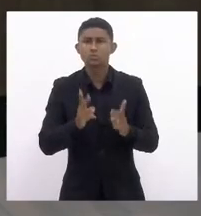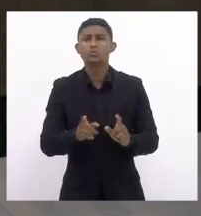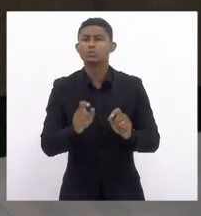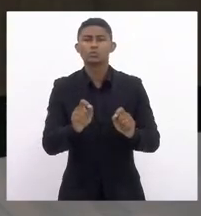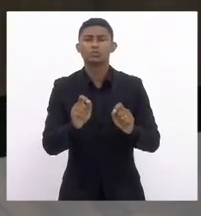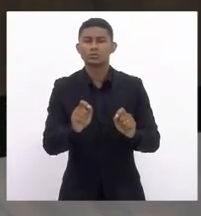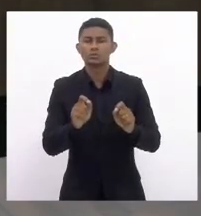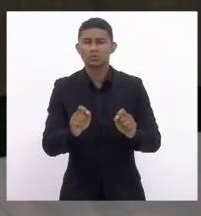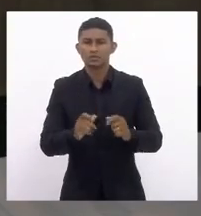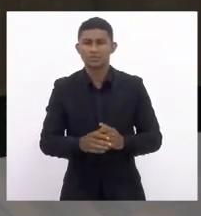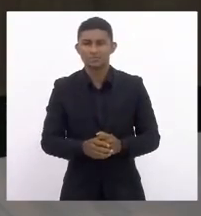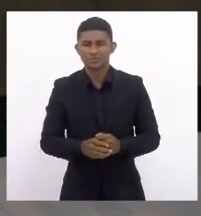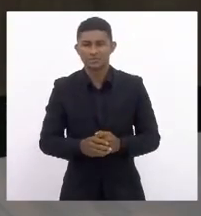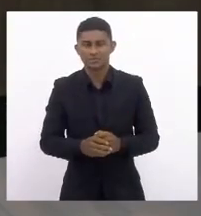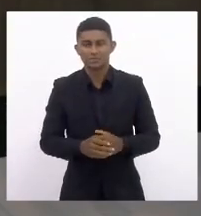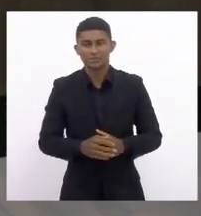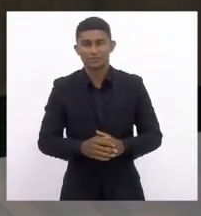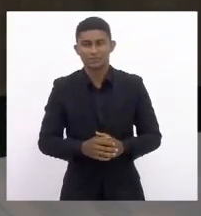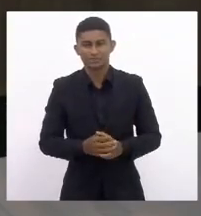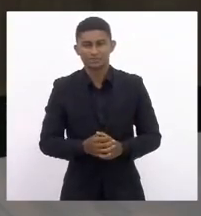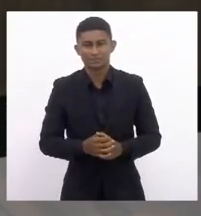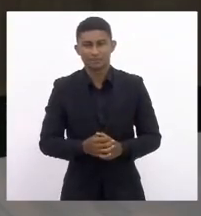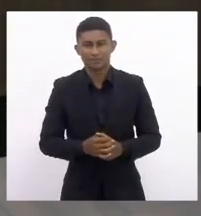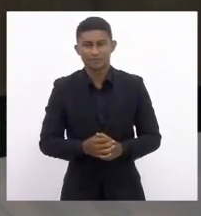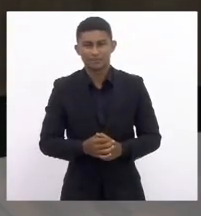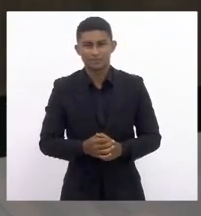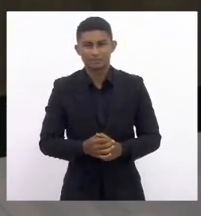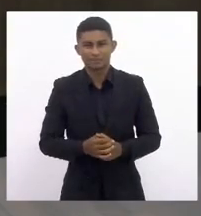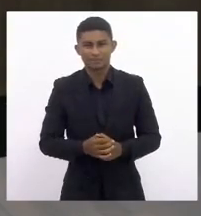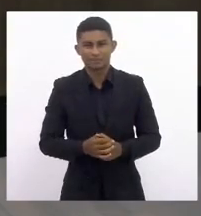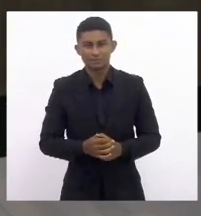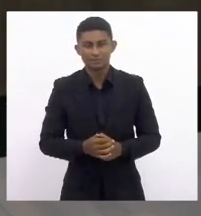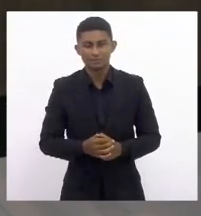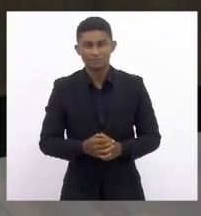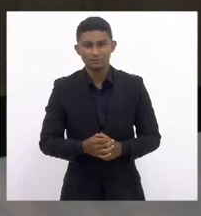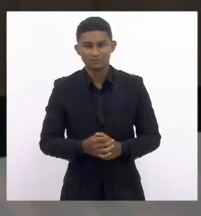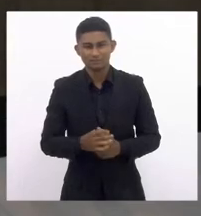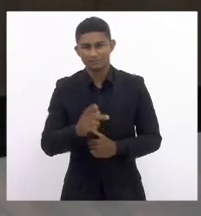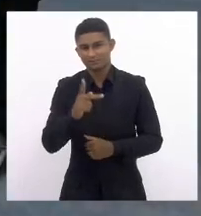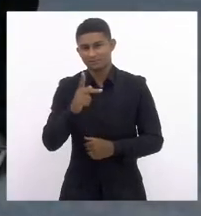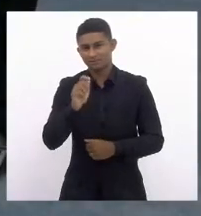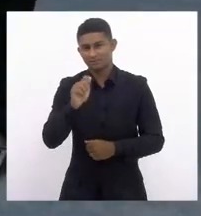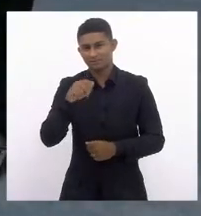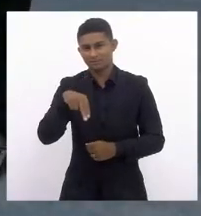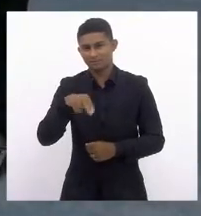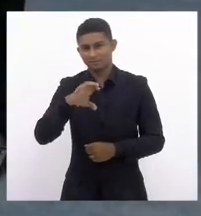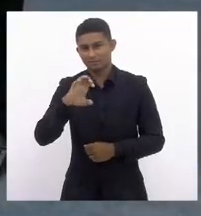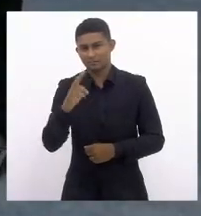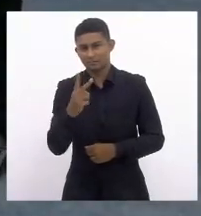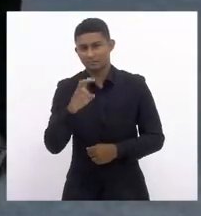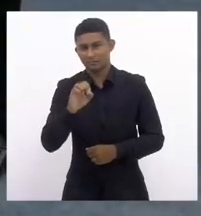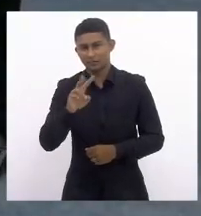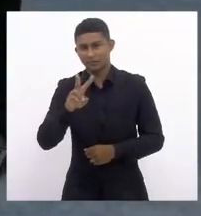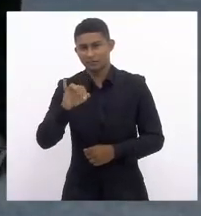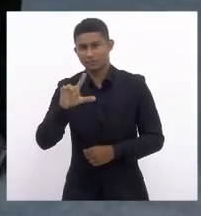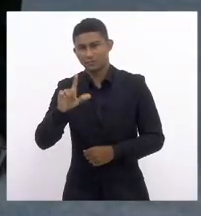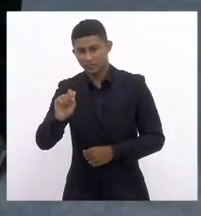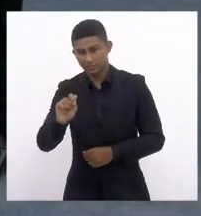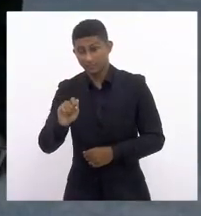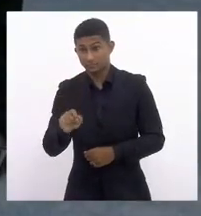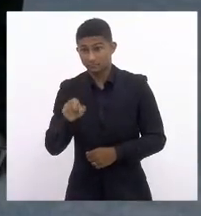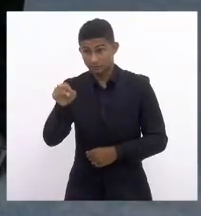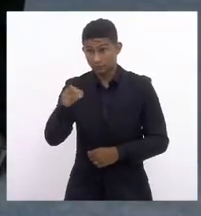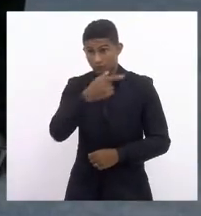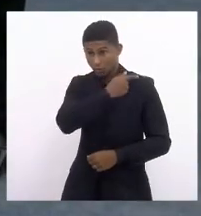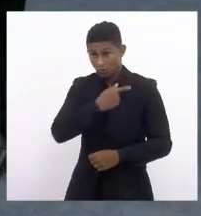adepto nessa questão, adepto de Pancho Villa. Se há governo,